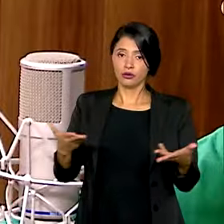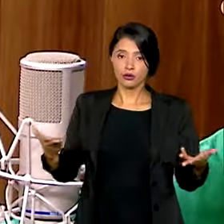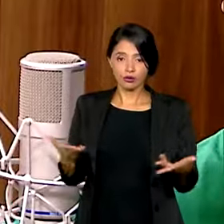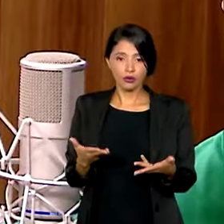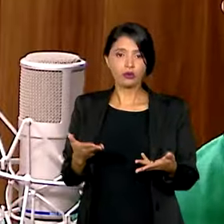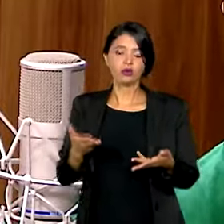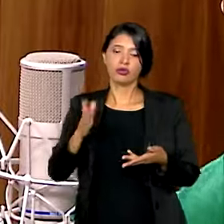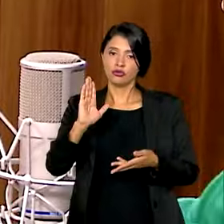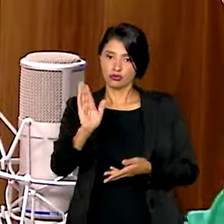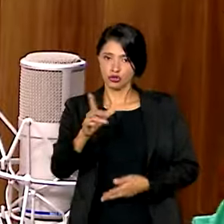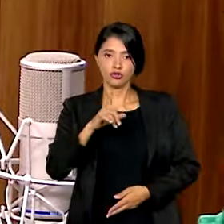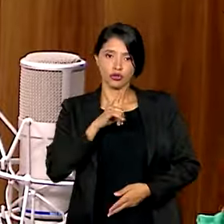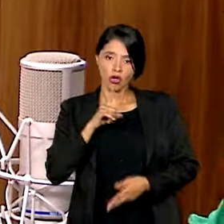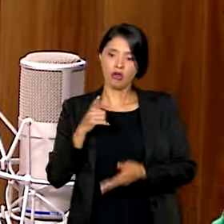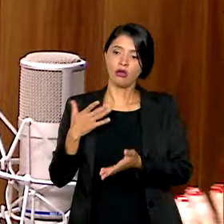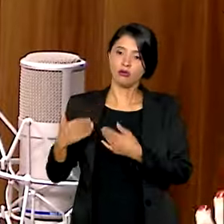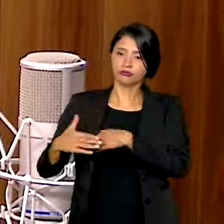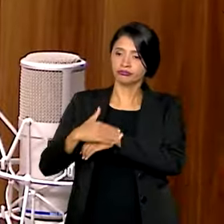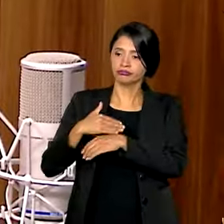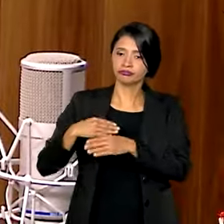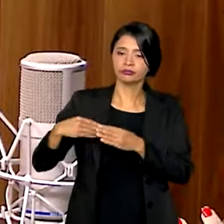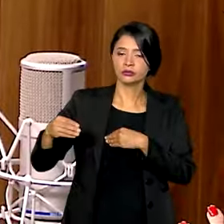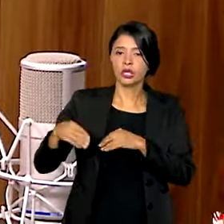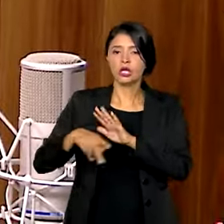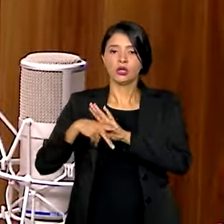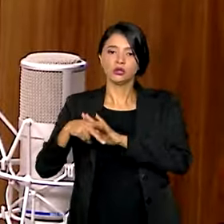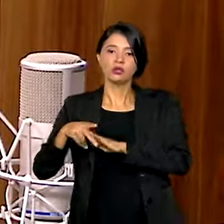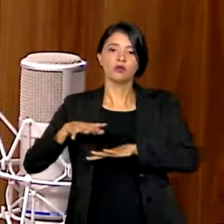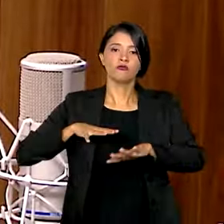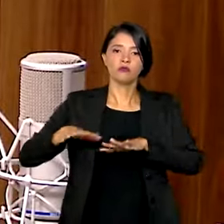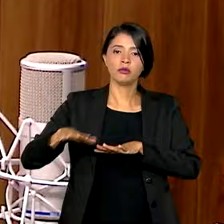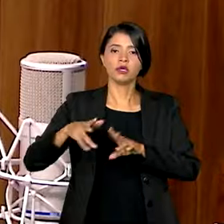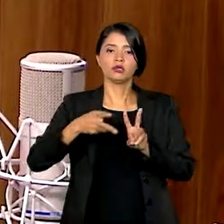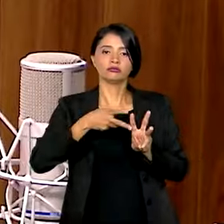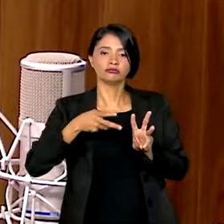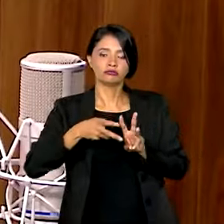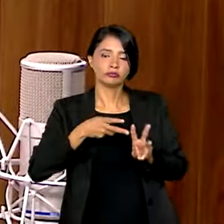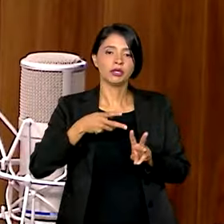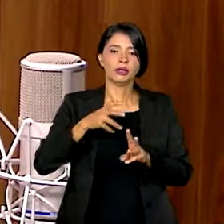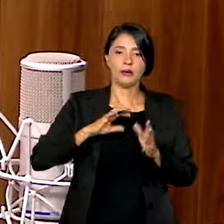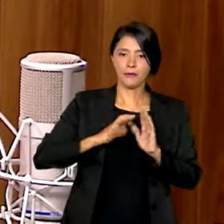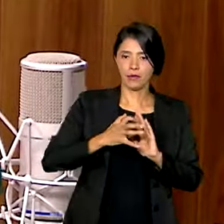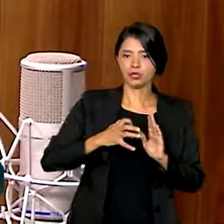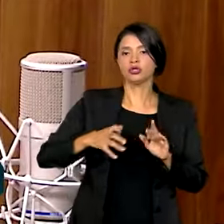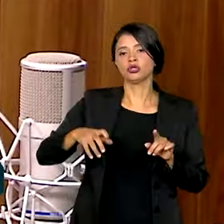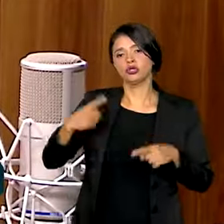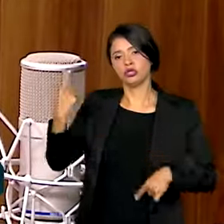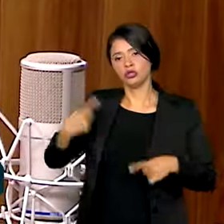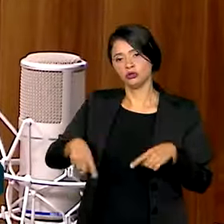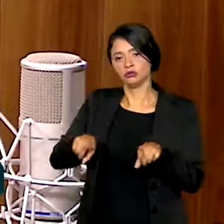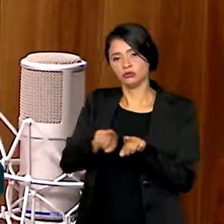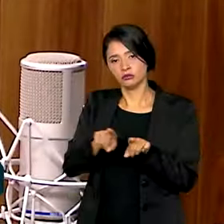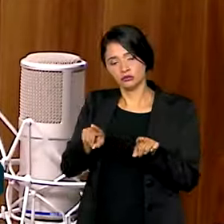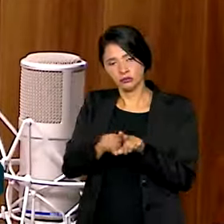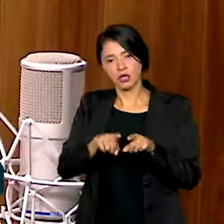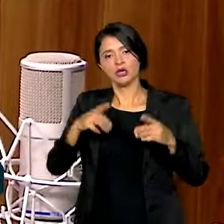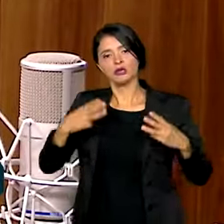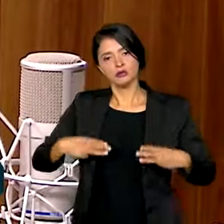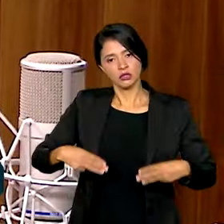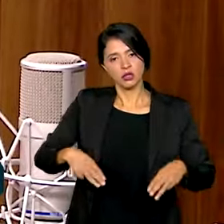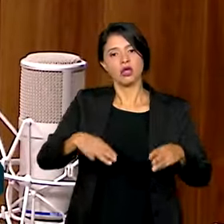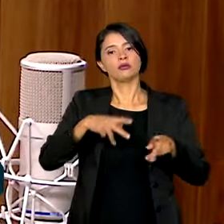já há uma articulação aí do próprio movimento indígena, de partidos políticos e também do Ministério dos Povos